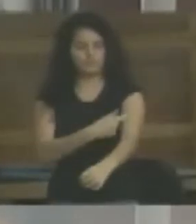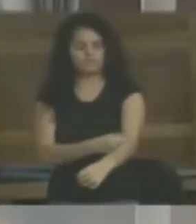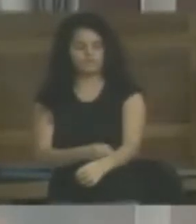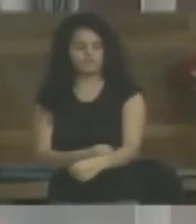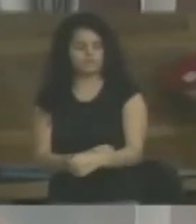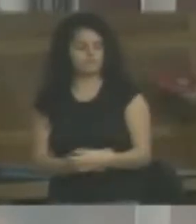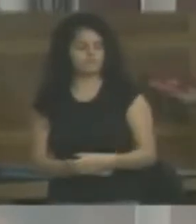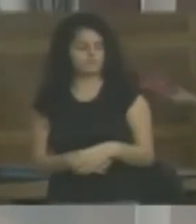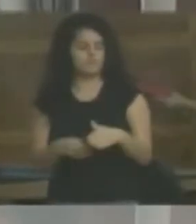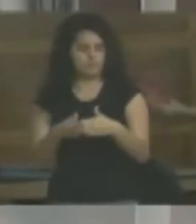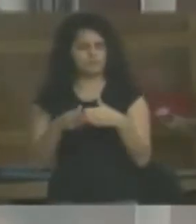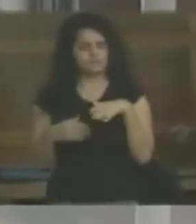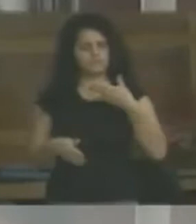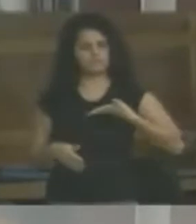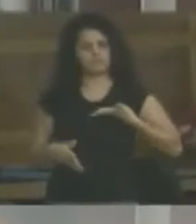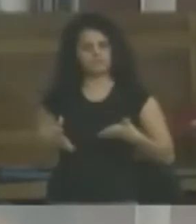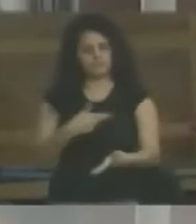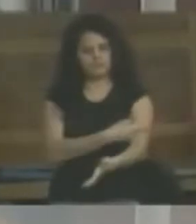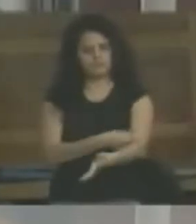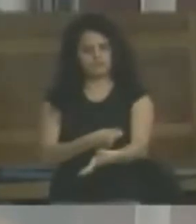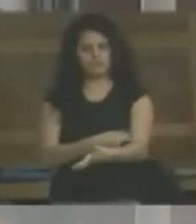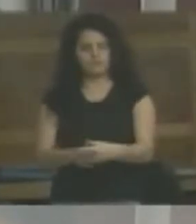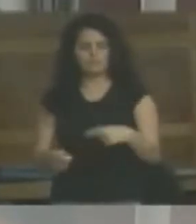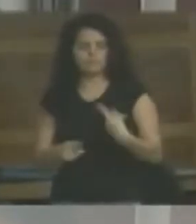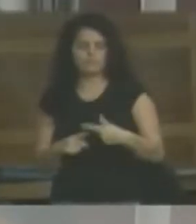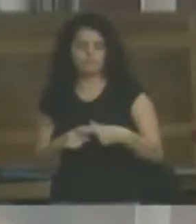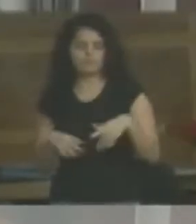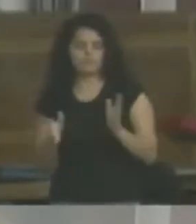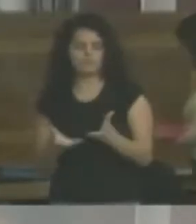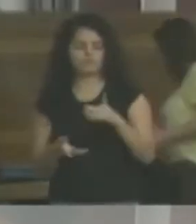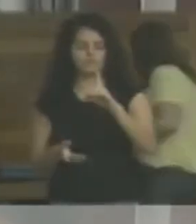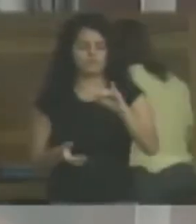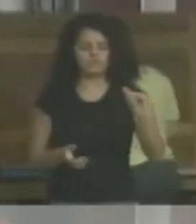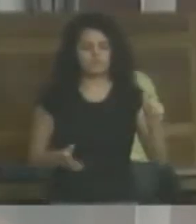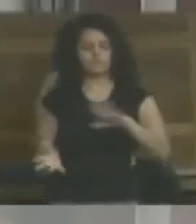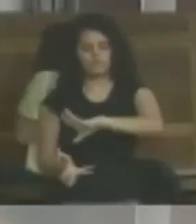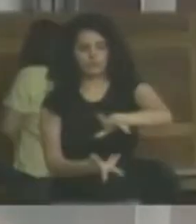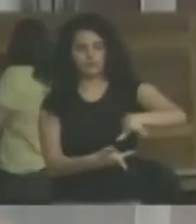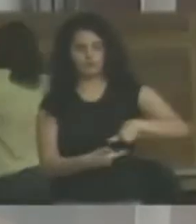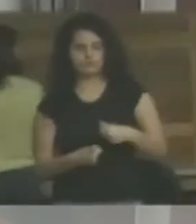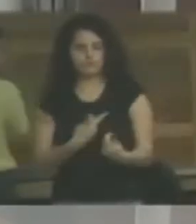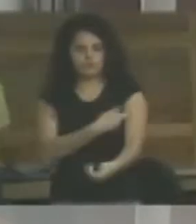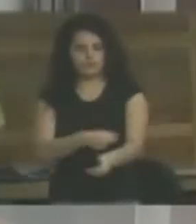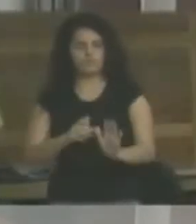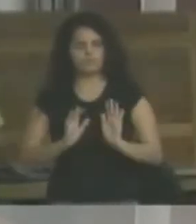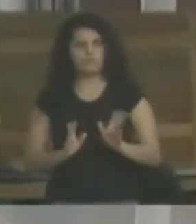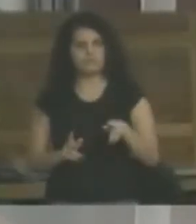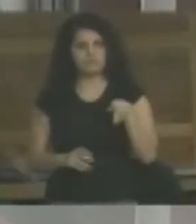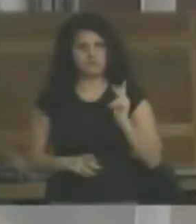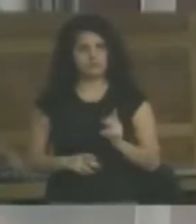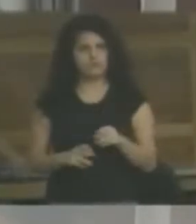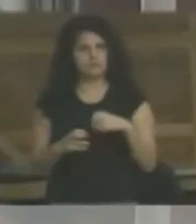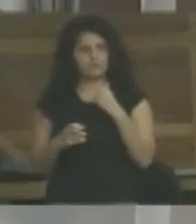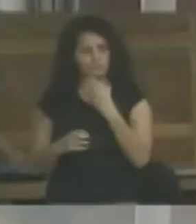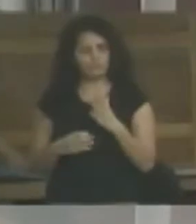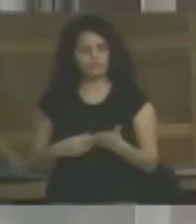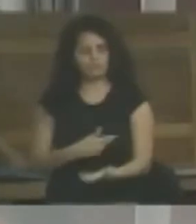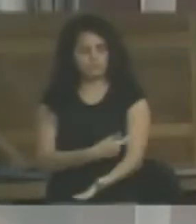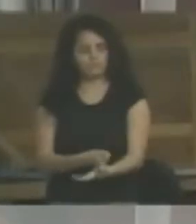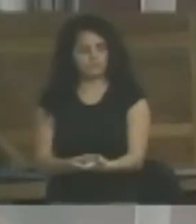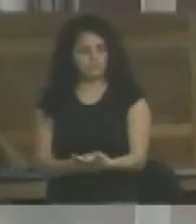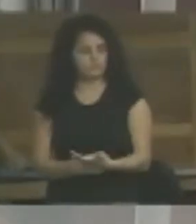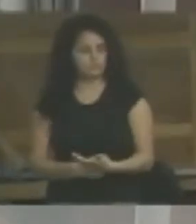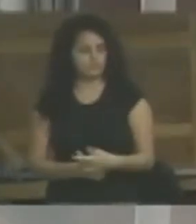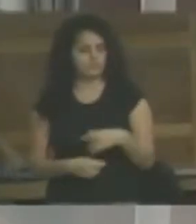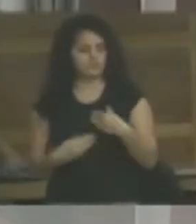pedir amigos para doarem. Na verdade, hoje é o Dia Mundial, mas todos os dias são dias, né? E também deixar um beijo especial